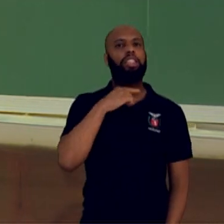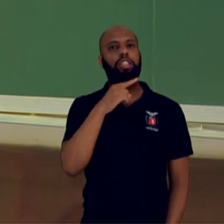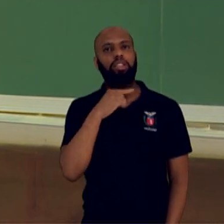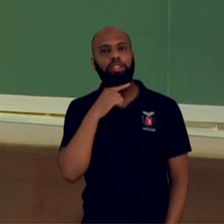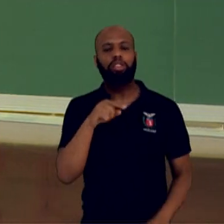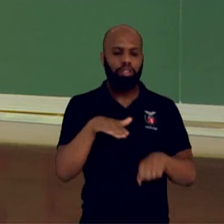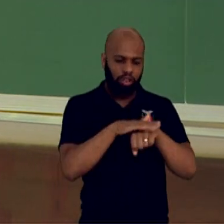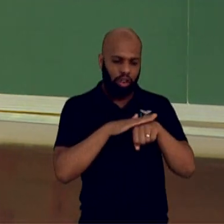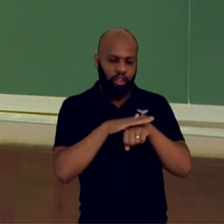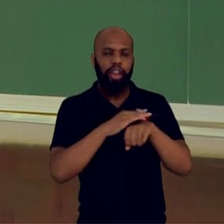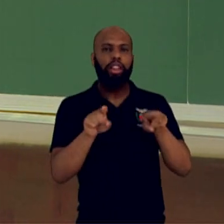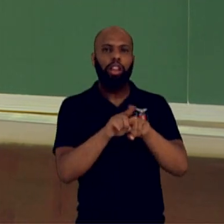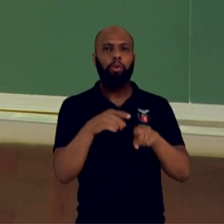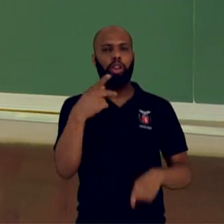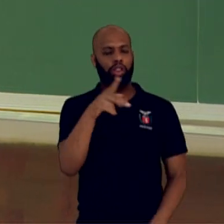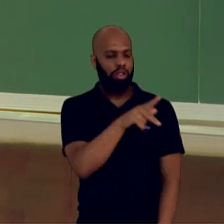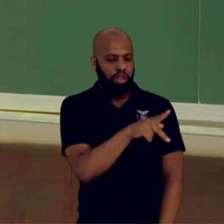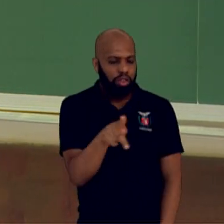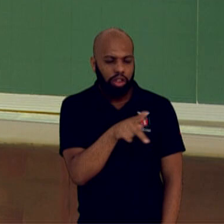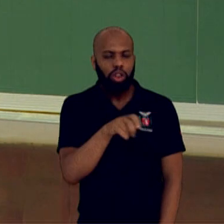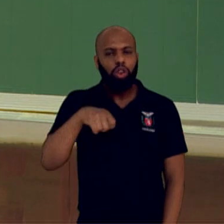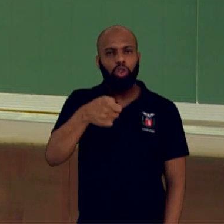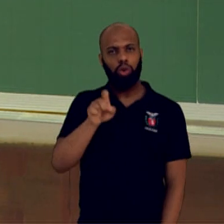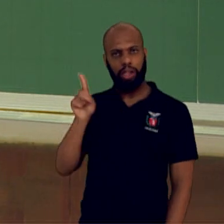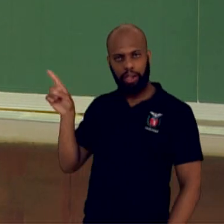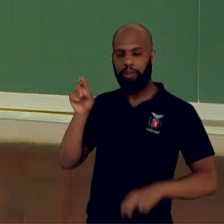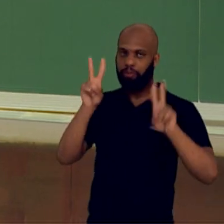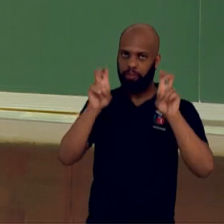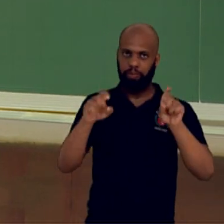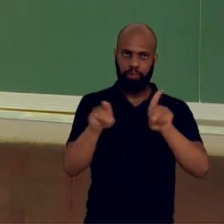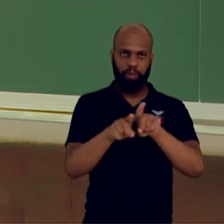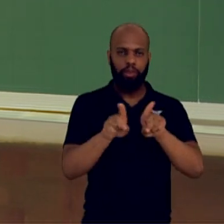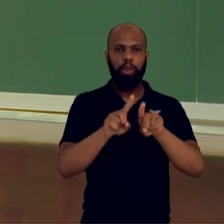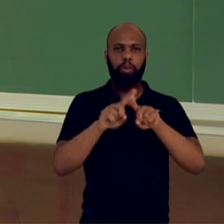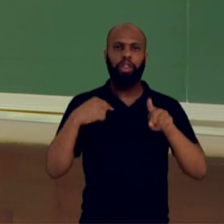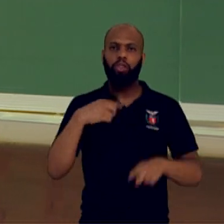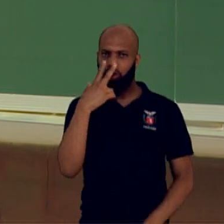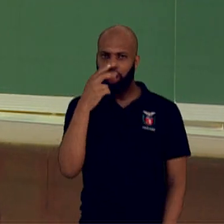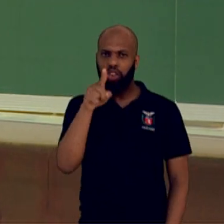dúvida, converse também com o seu professor sobre esse assunto, tá? Mas acho